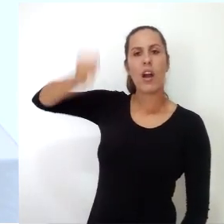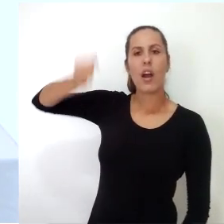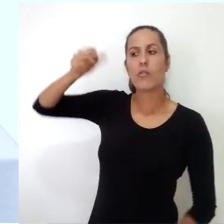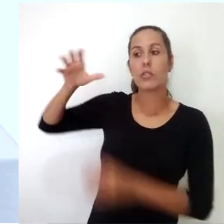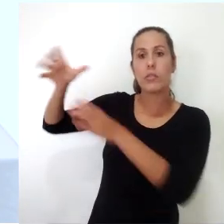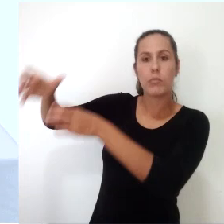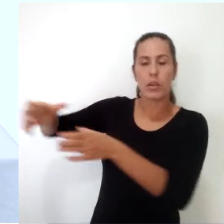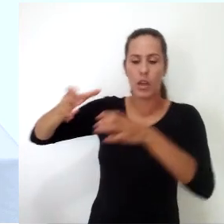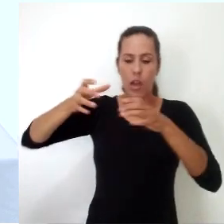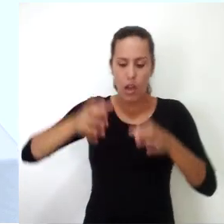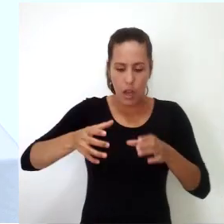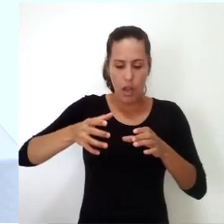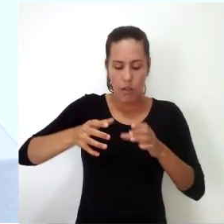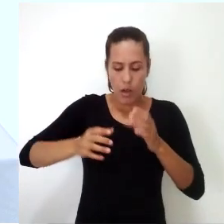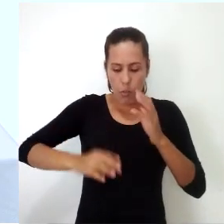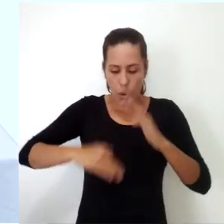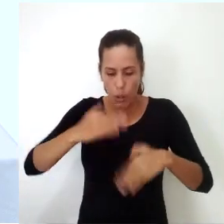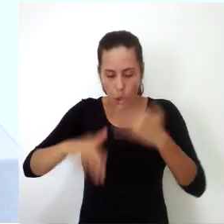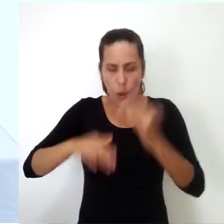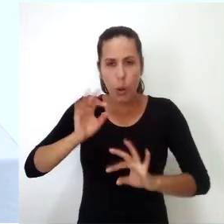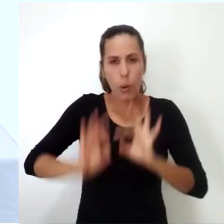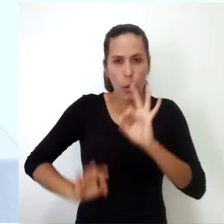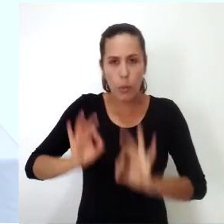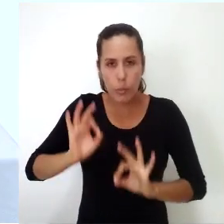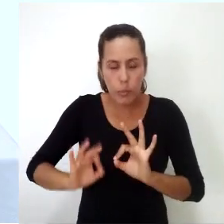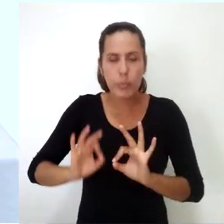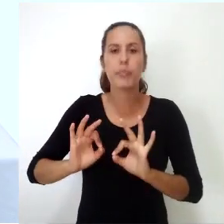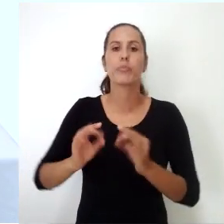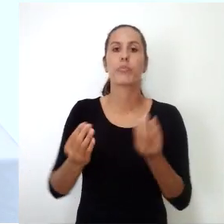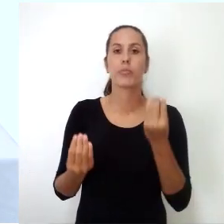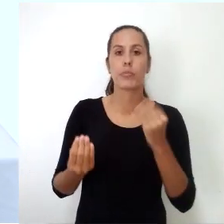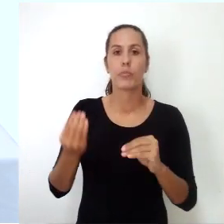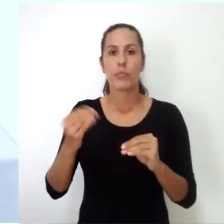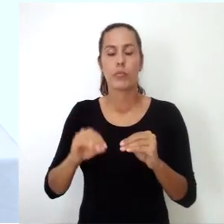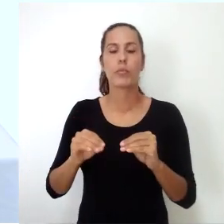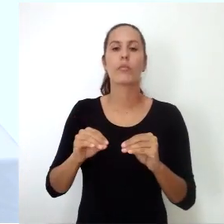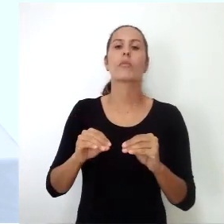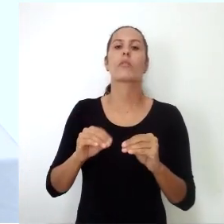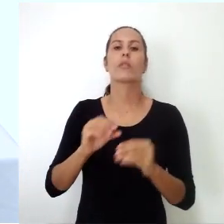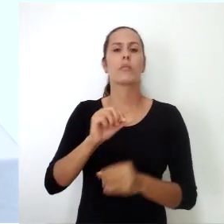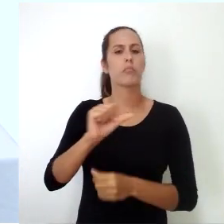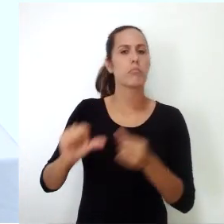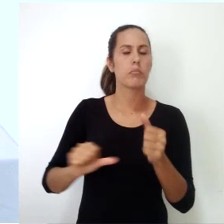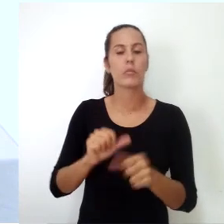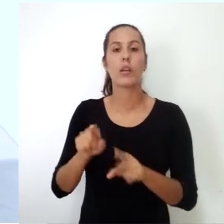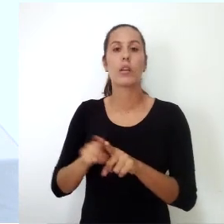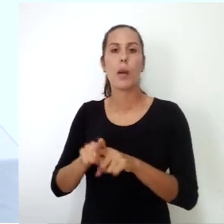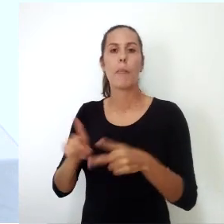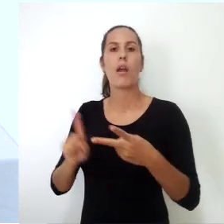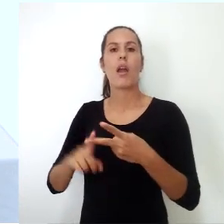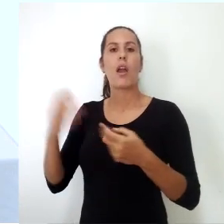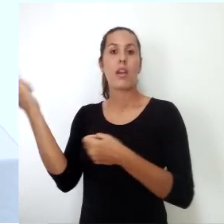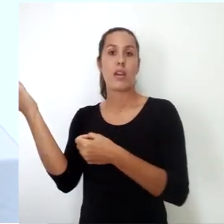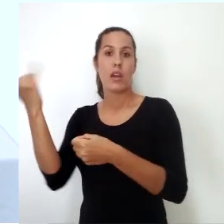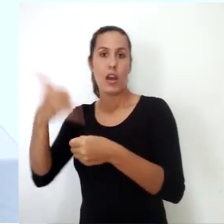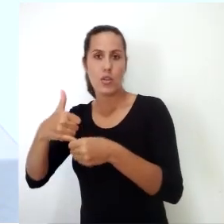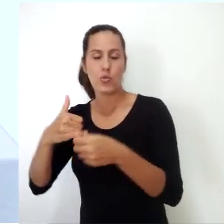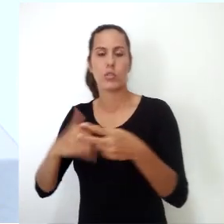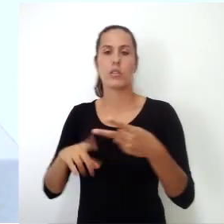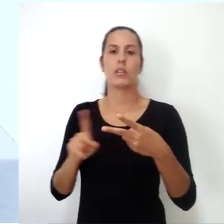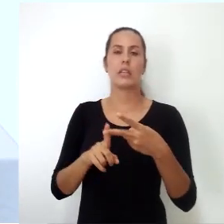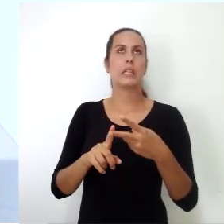por um processo, o vidro, a gasolina, né? O leite, no caso aquele leite que vem da merenda,